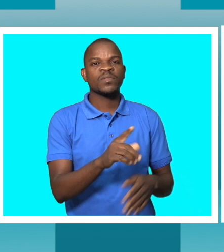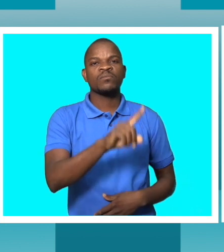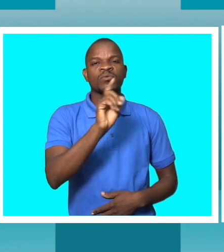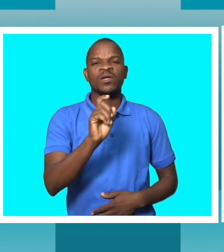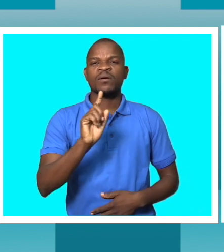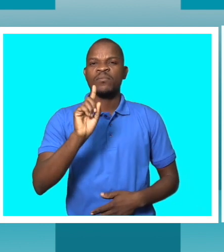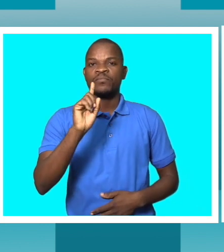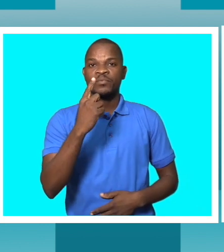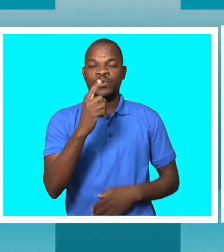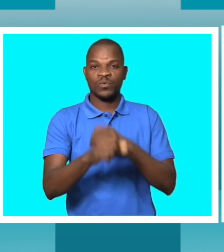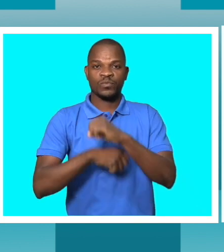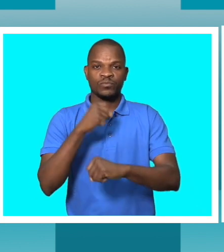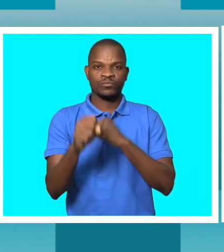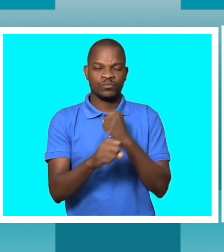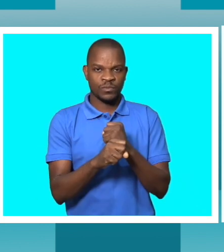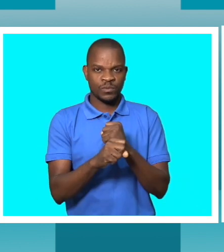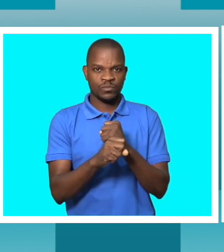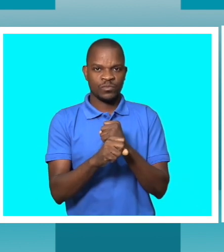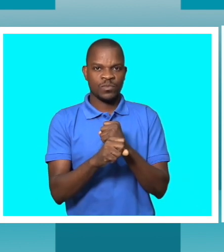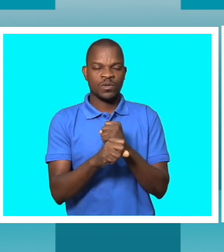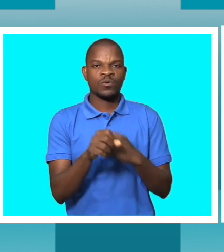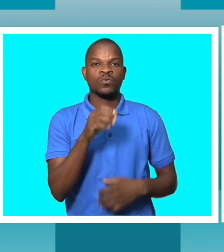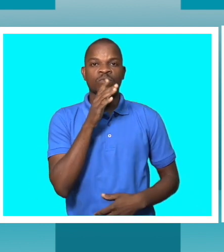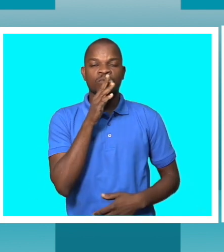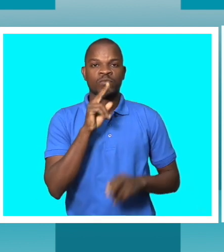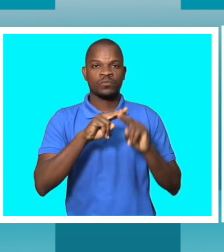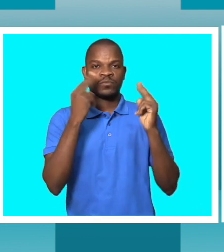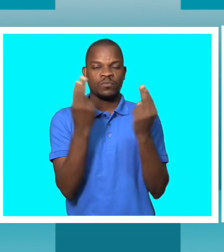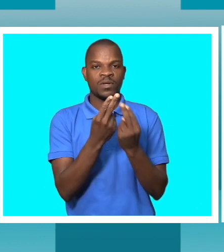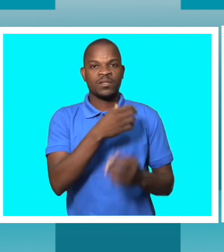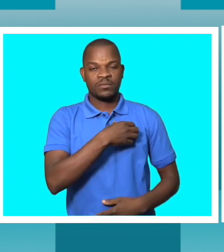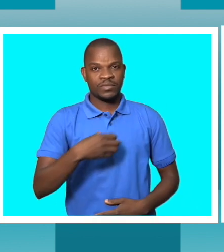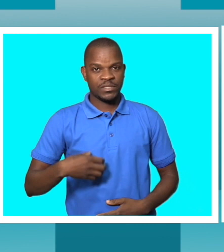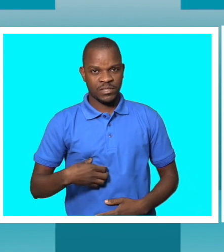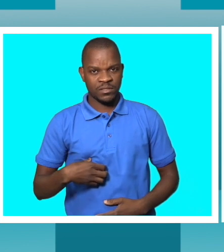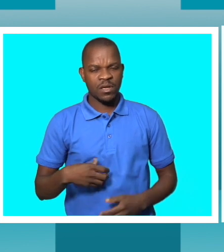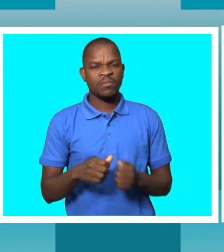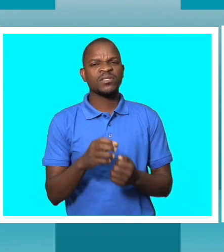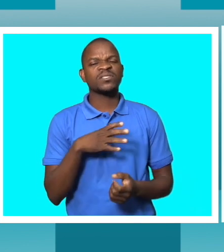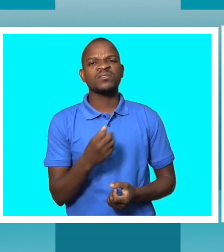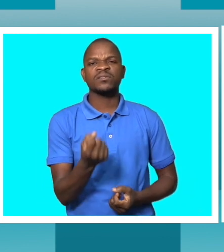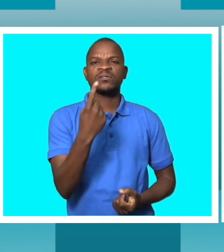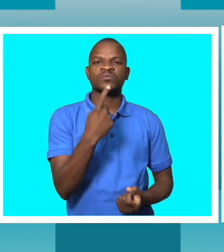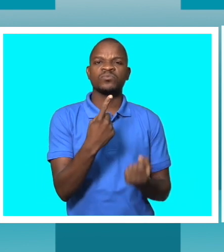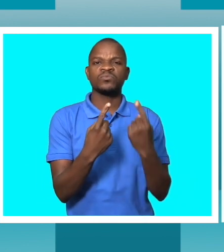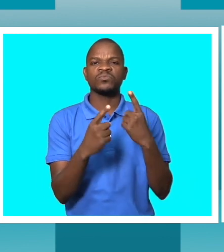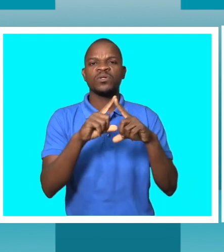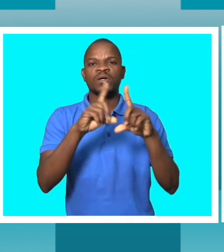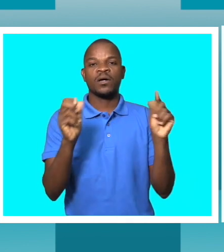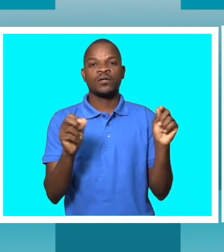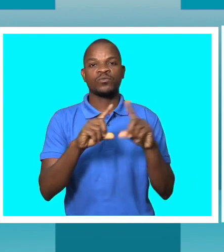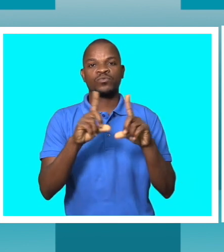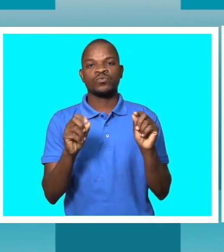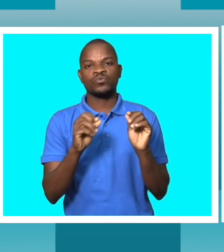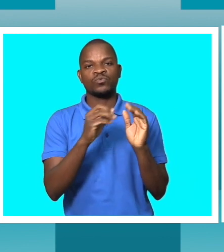mandato, não é? Do mandato do senhor presidente, há algumas realizações